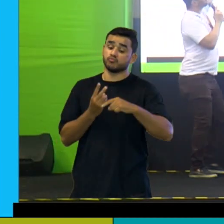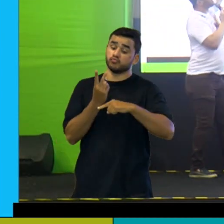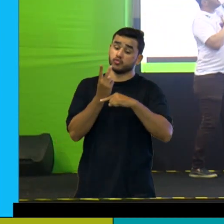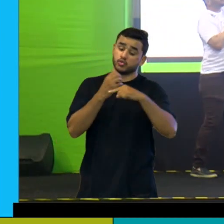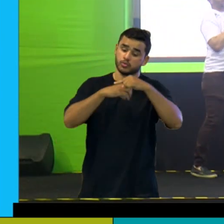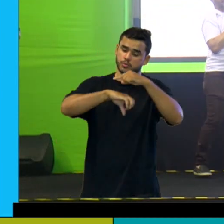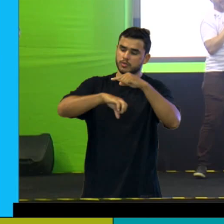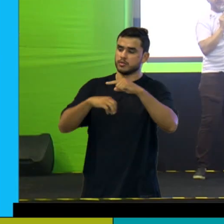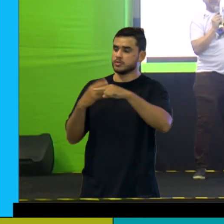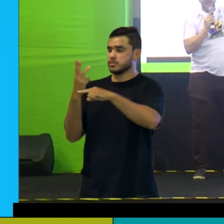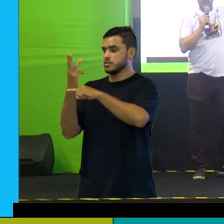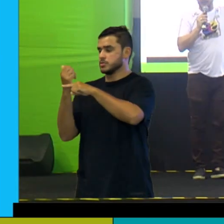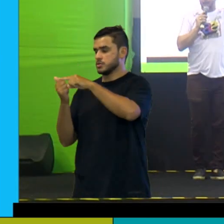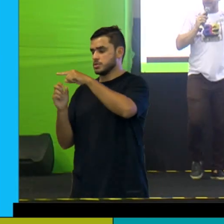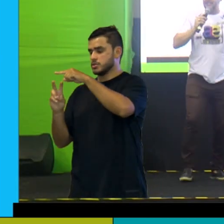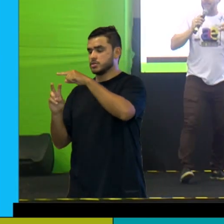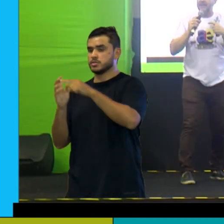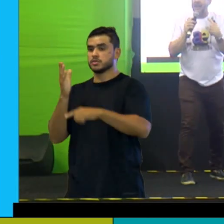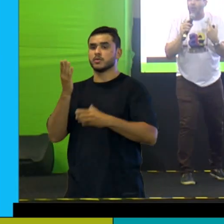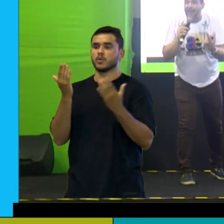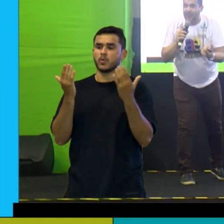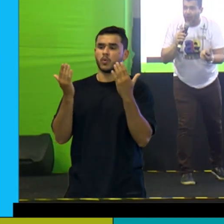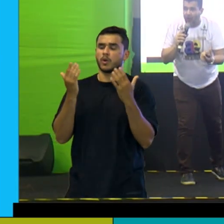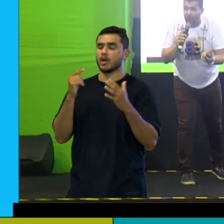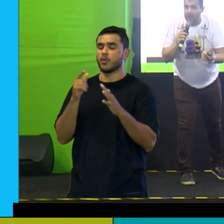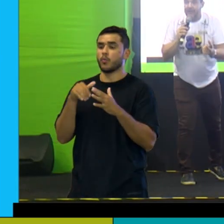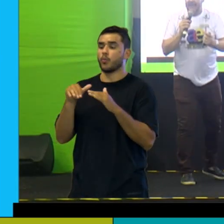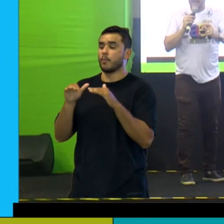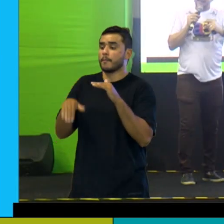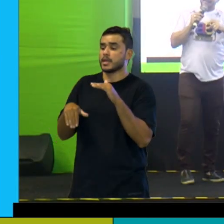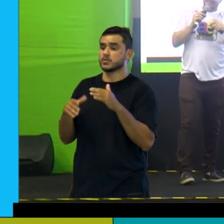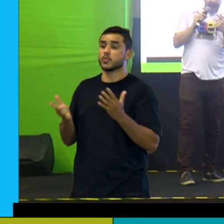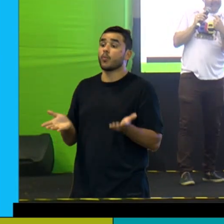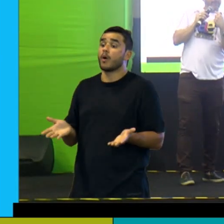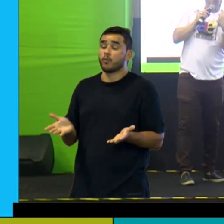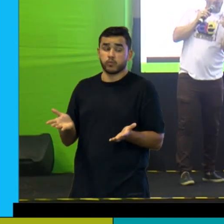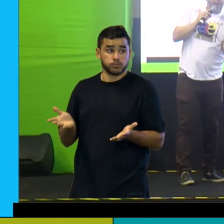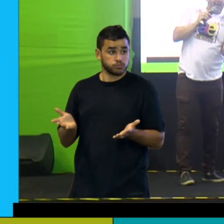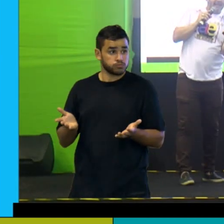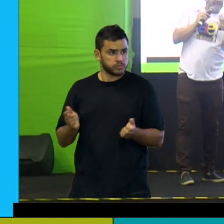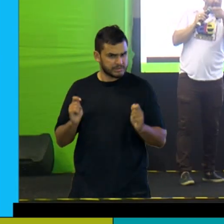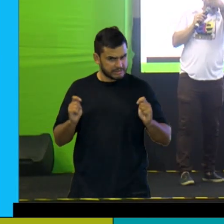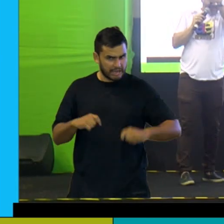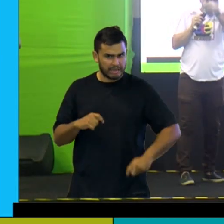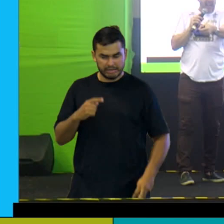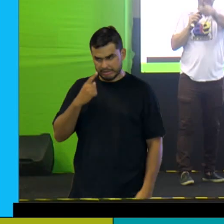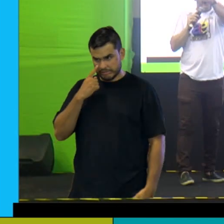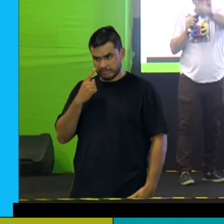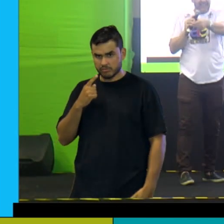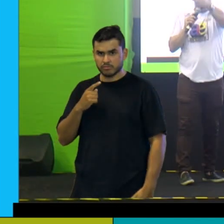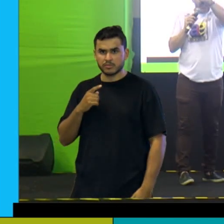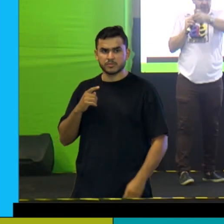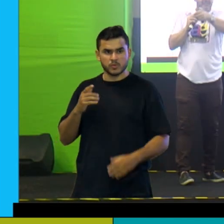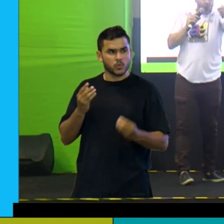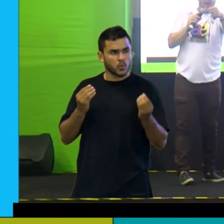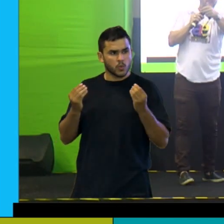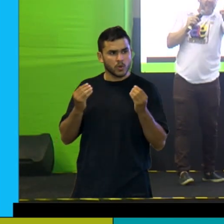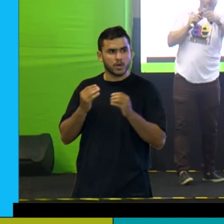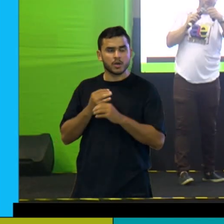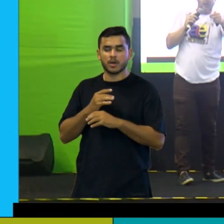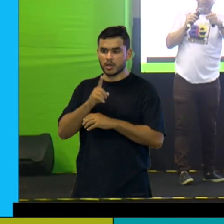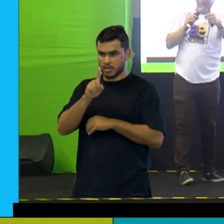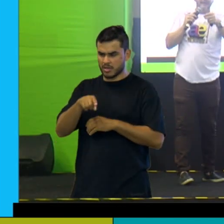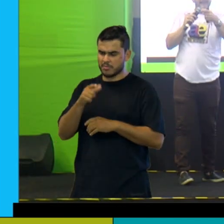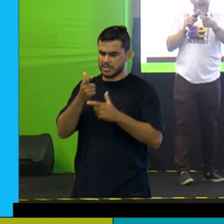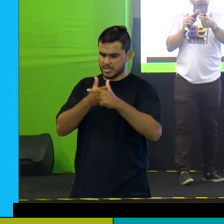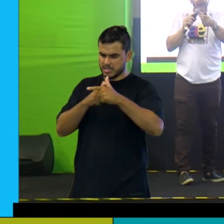com 3 sobre 15, para saber quem é o menor. Será que dá para eu comparar sem precisar fazer aquela divisão com a